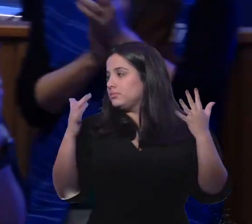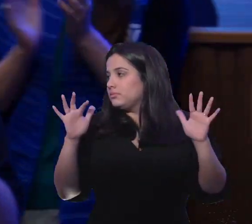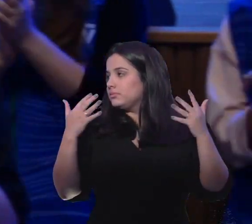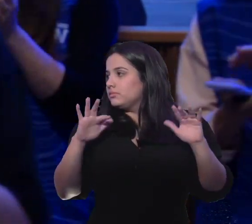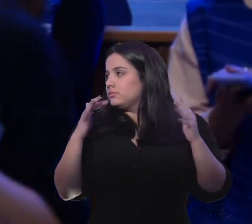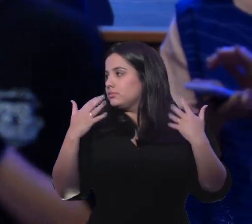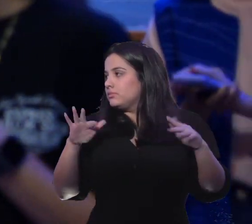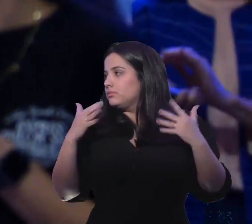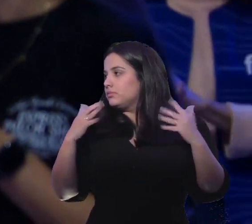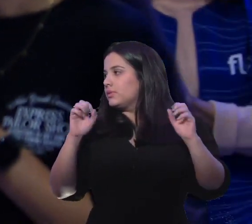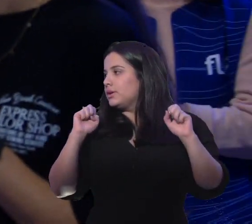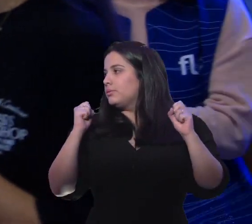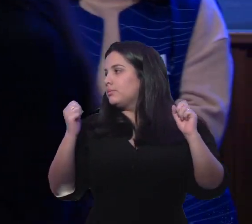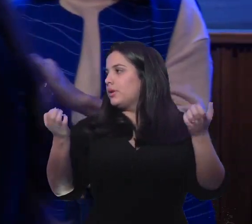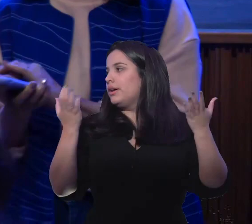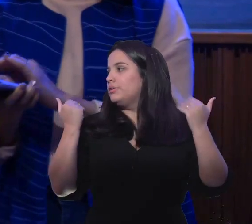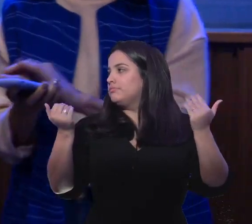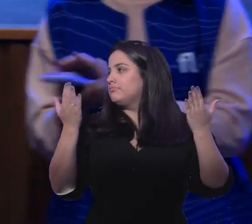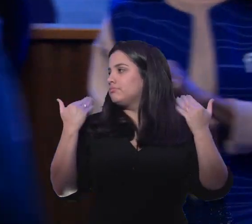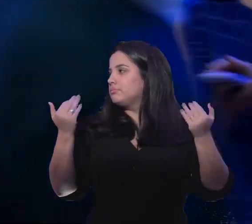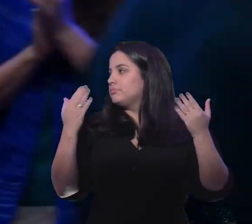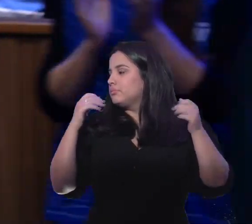Vem aqui na frente.